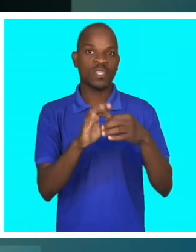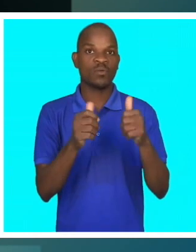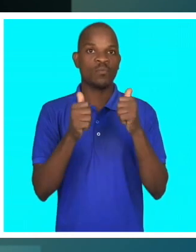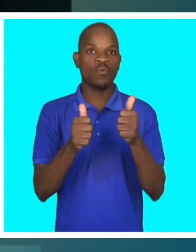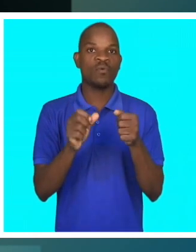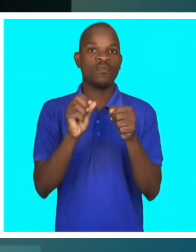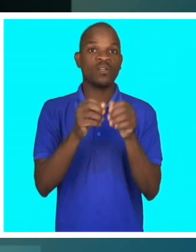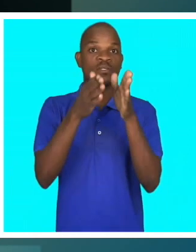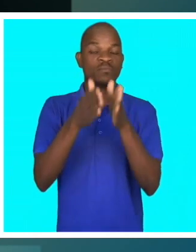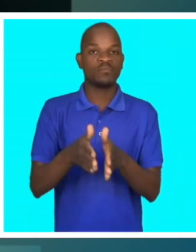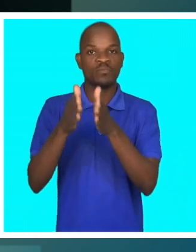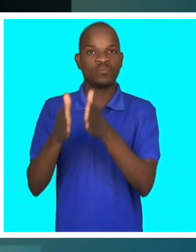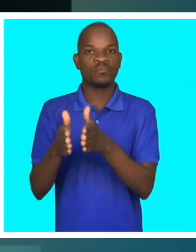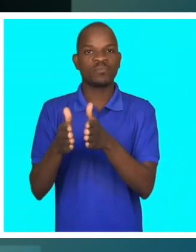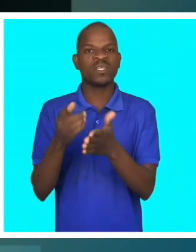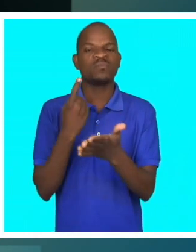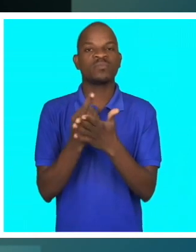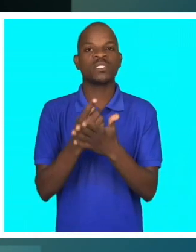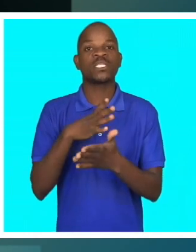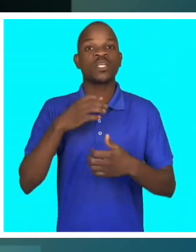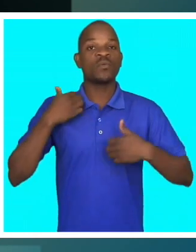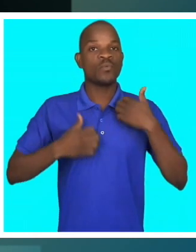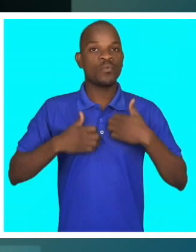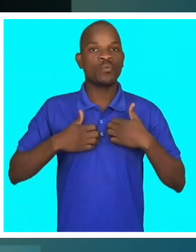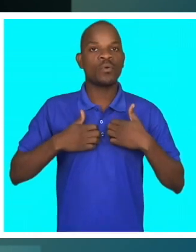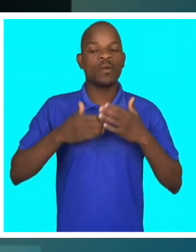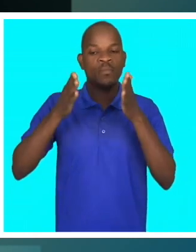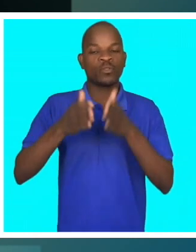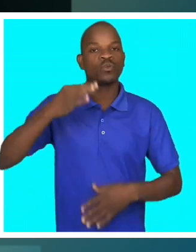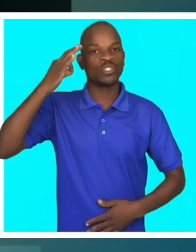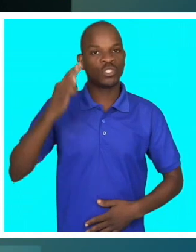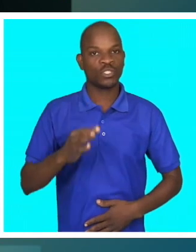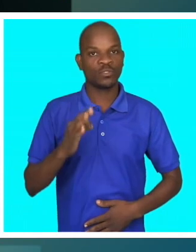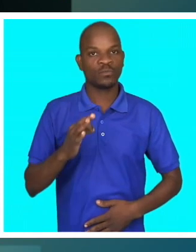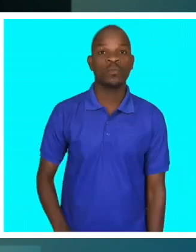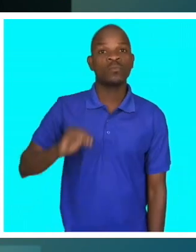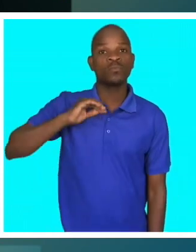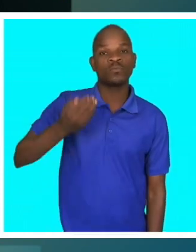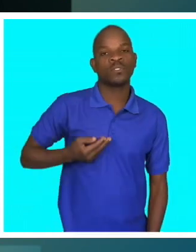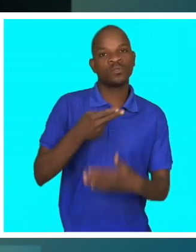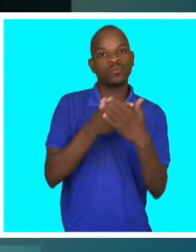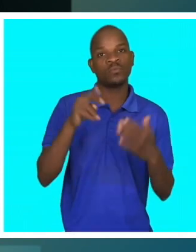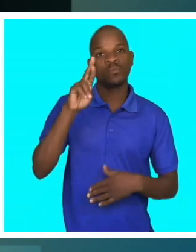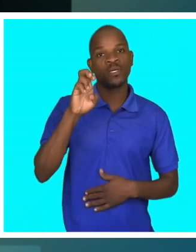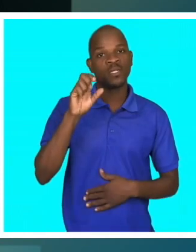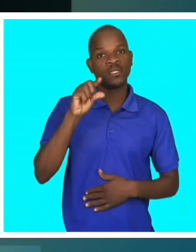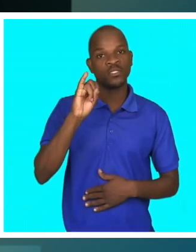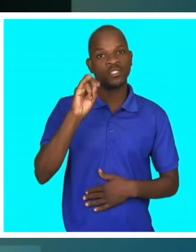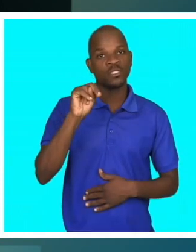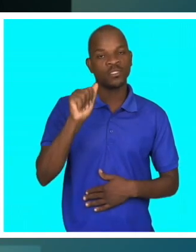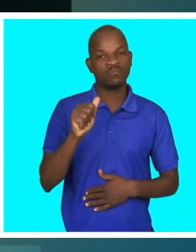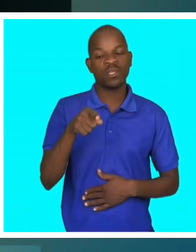boa que faz com que as pessoas tenham essa necessidade de ser chique. Não deitar lixo no chão. Para Regina